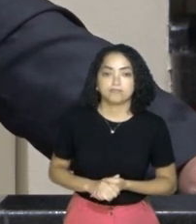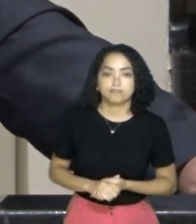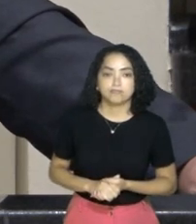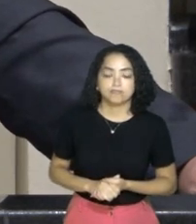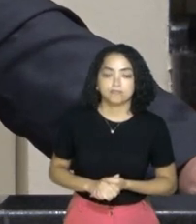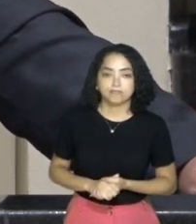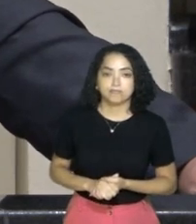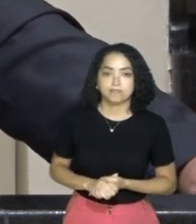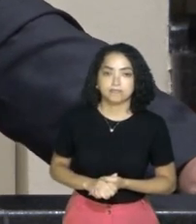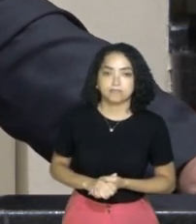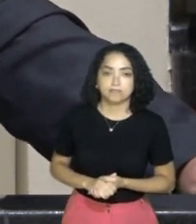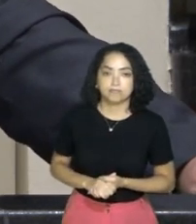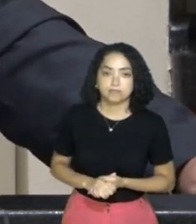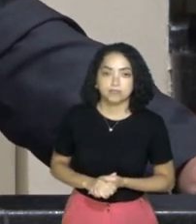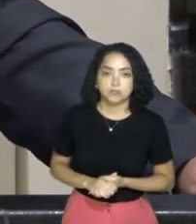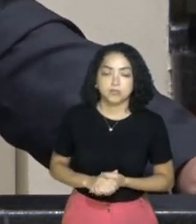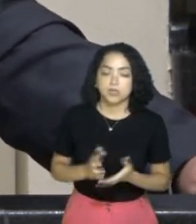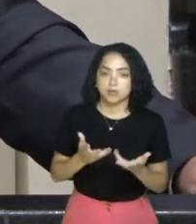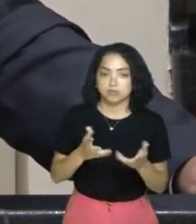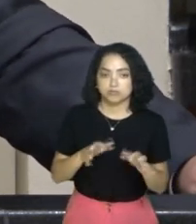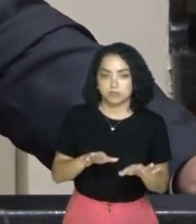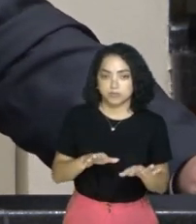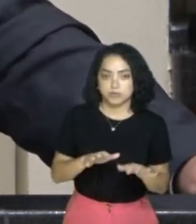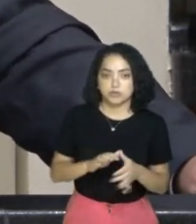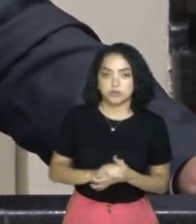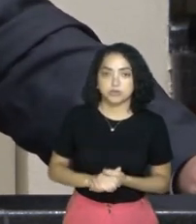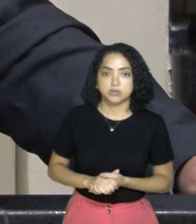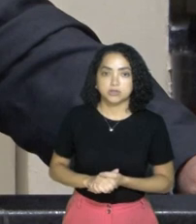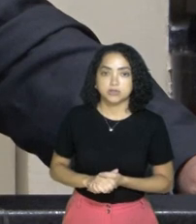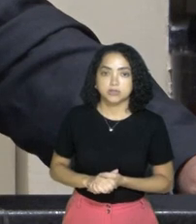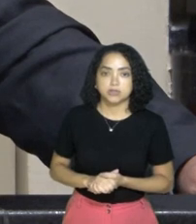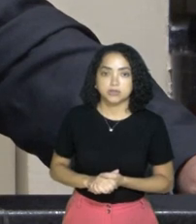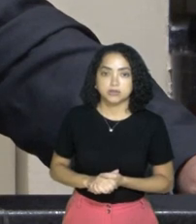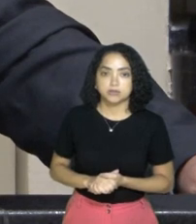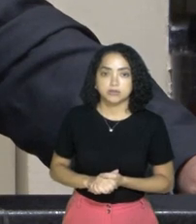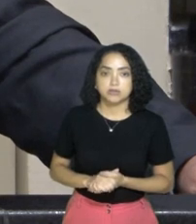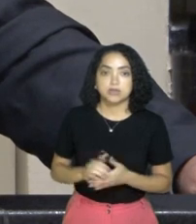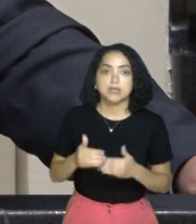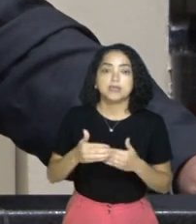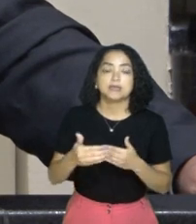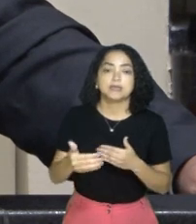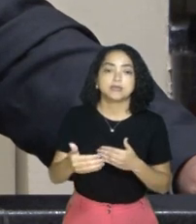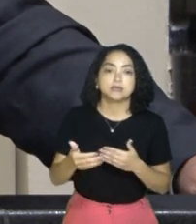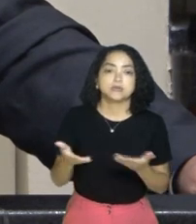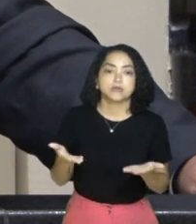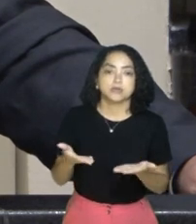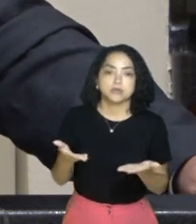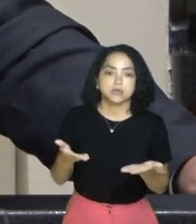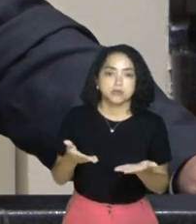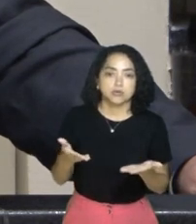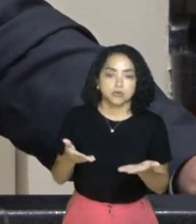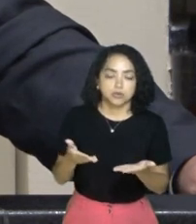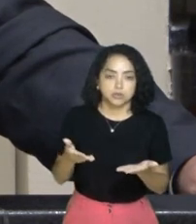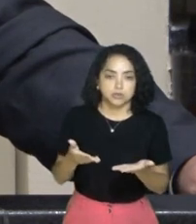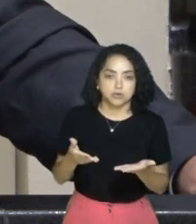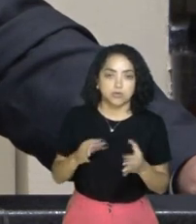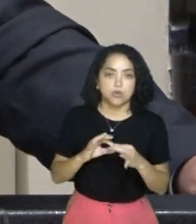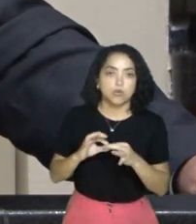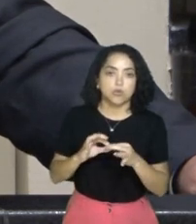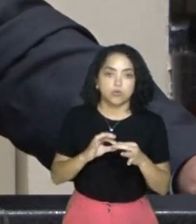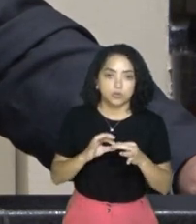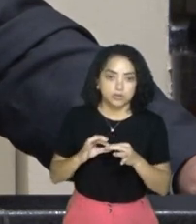o bloco abdica da manifestação na sequência bloco União